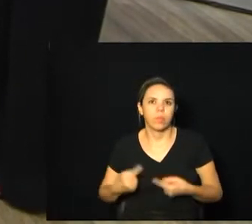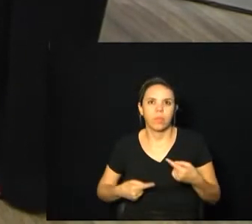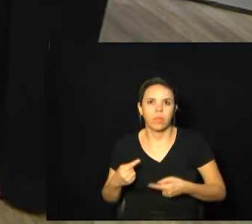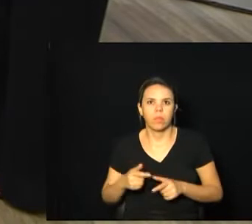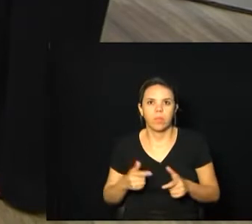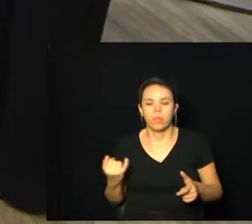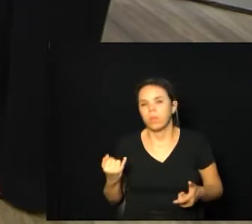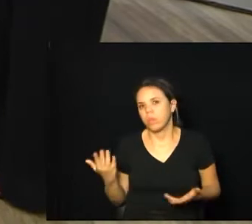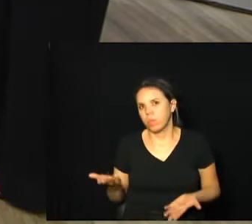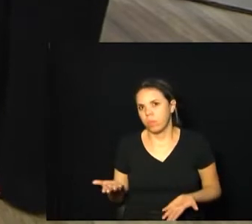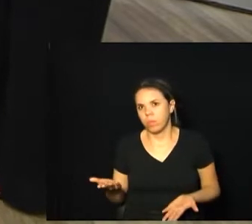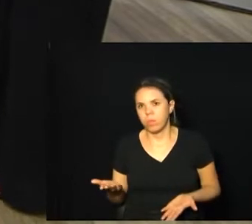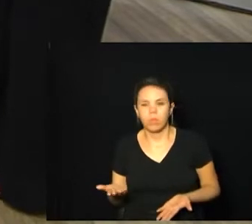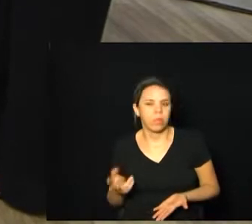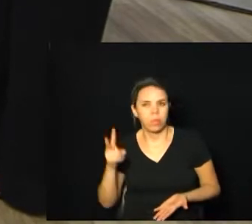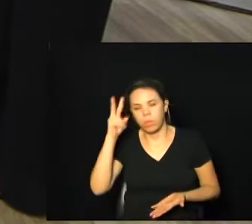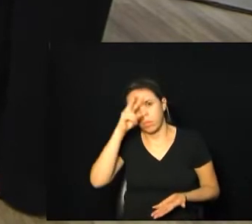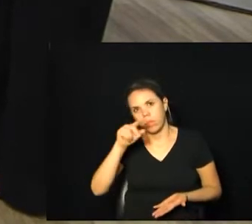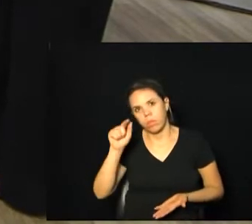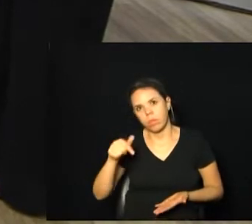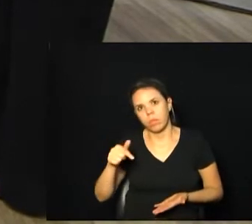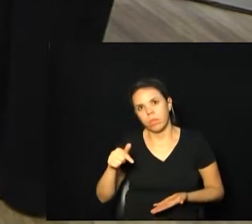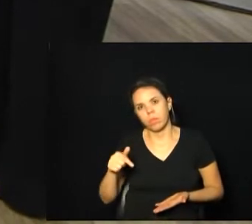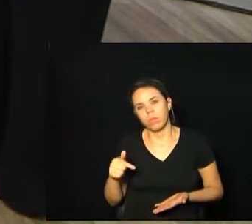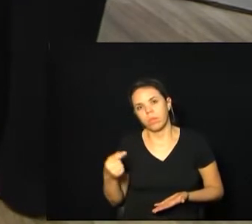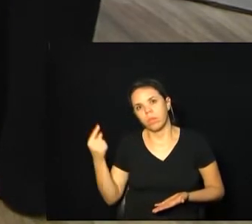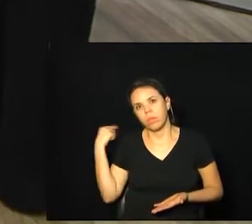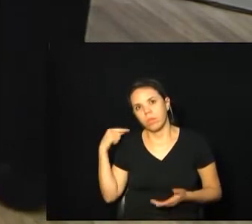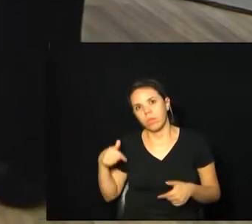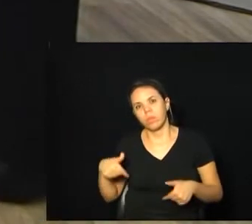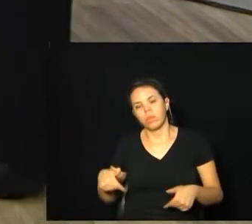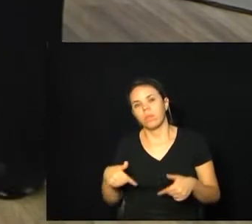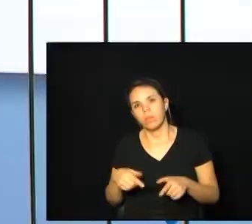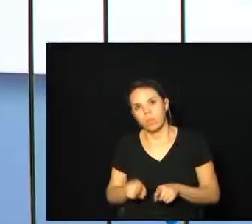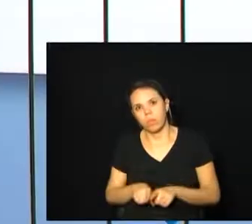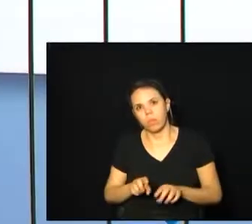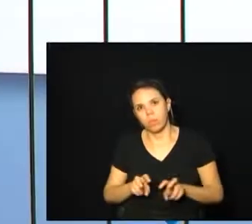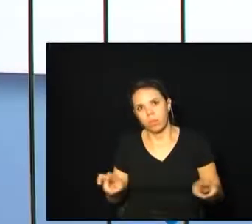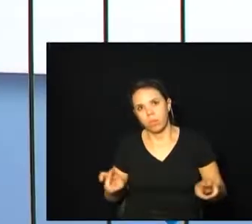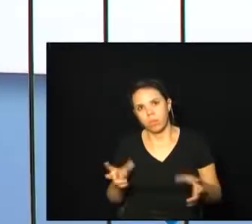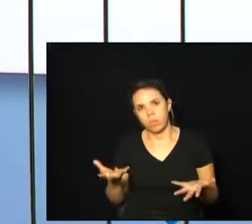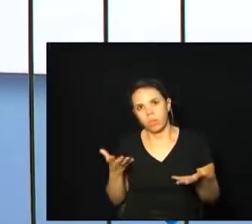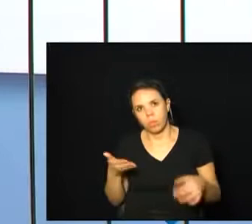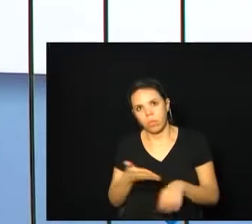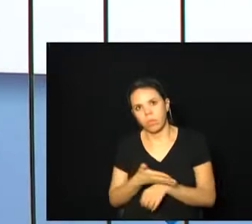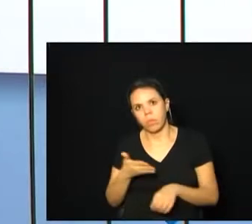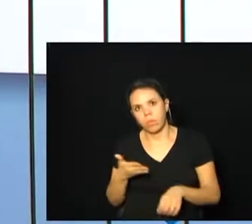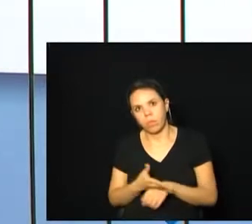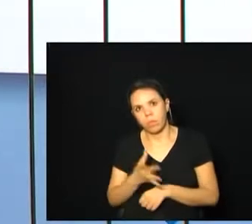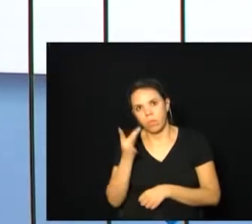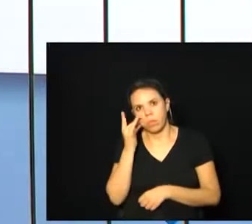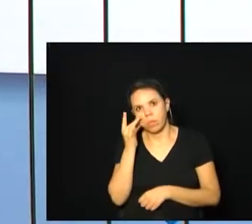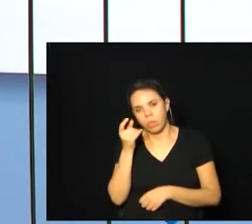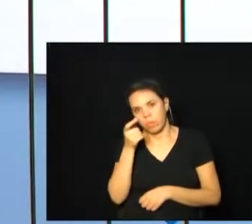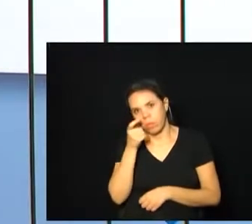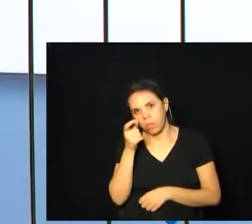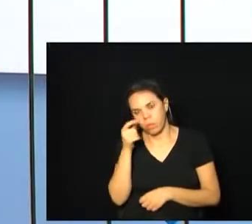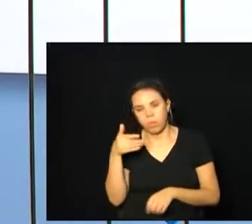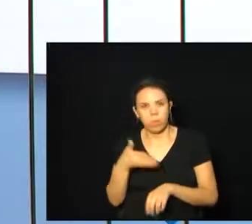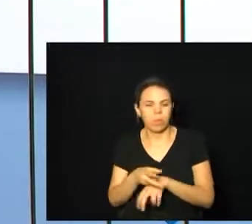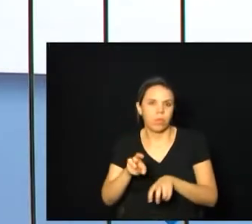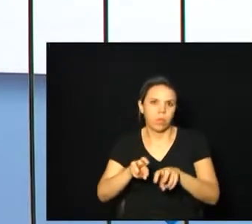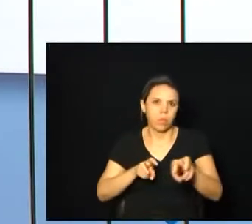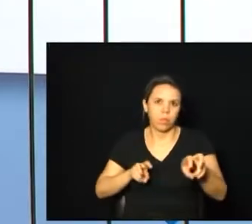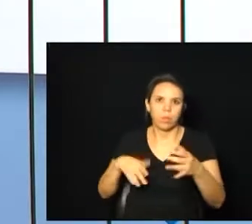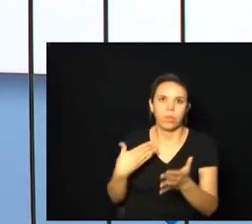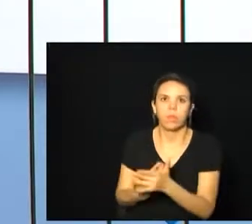muito importante. Lembrando que, de acordo com o último ato da mesa, quem quiser participar presencialmente pode vir